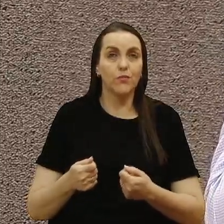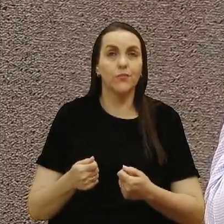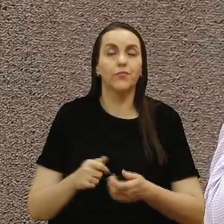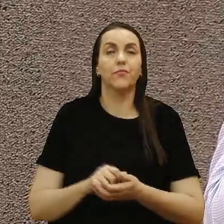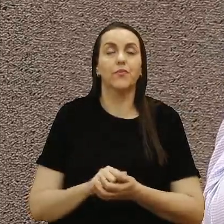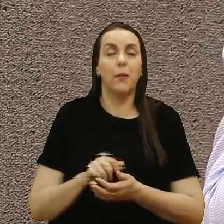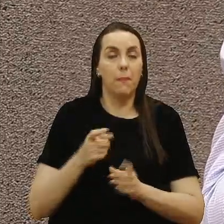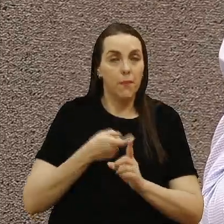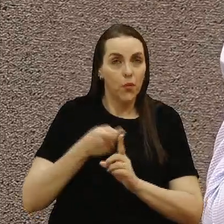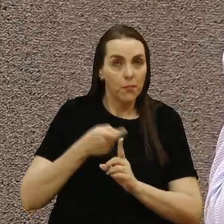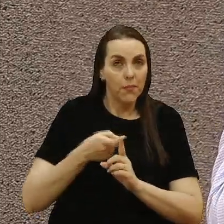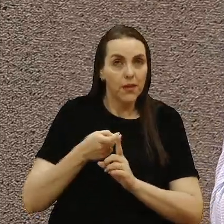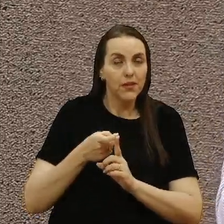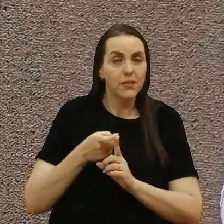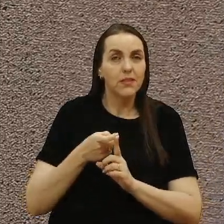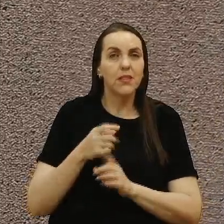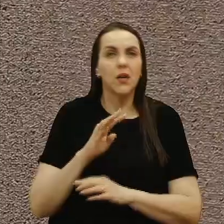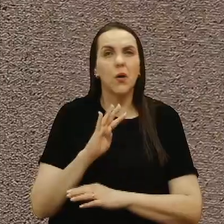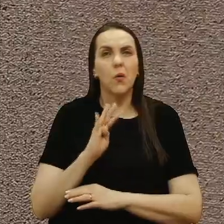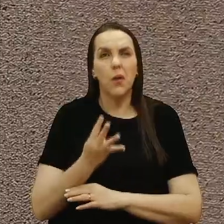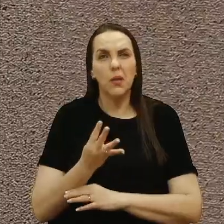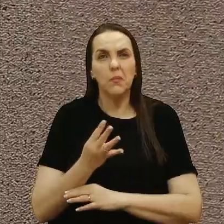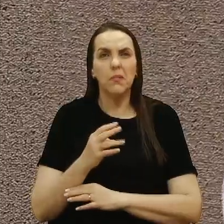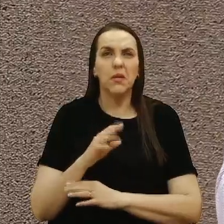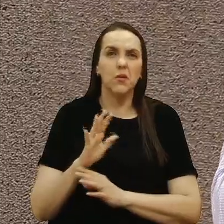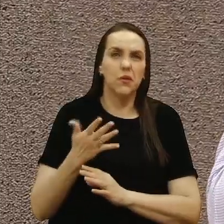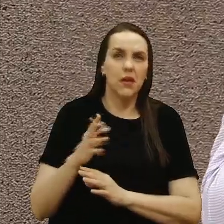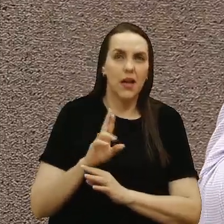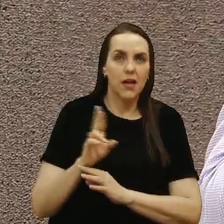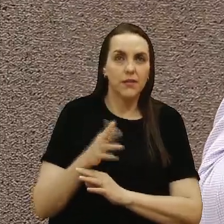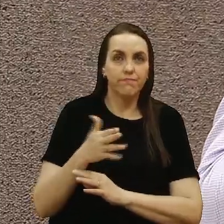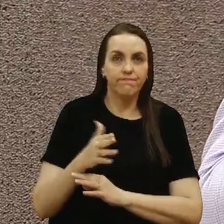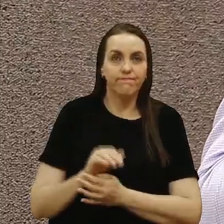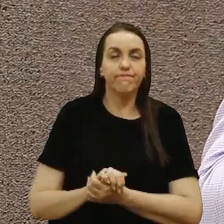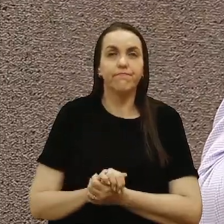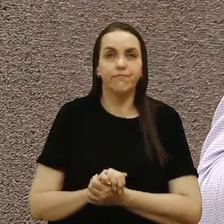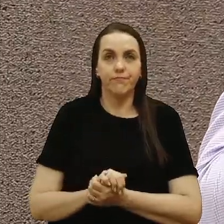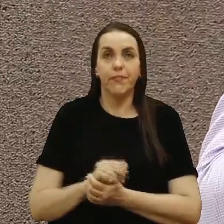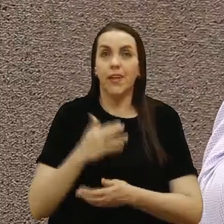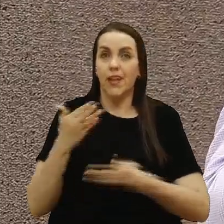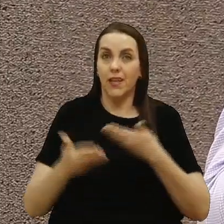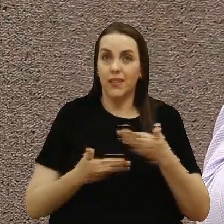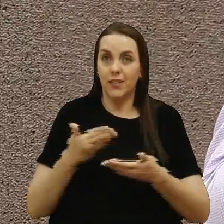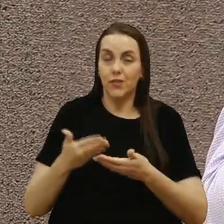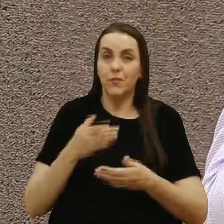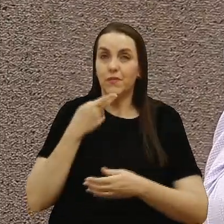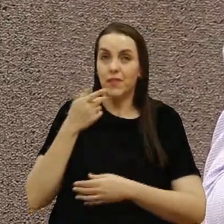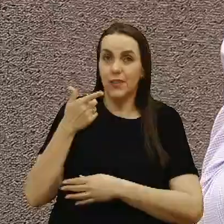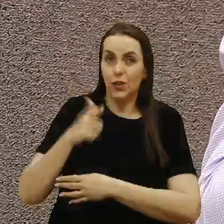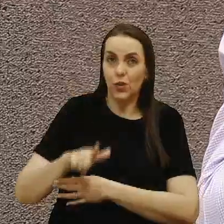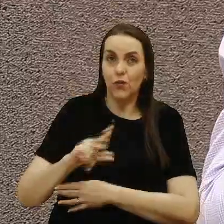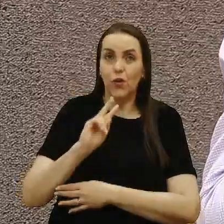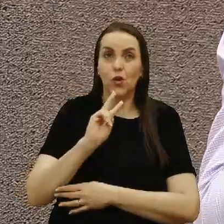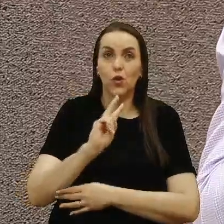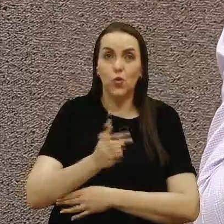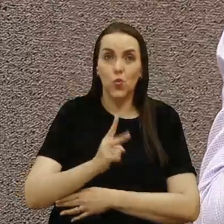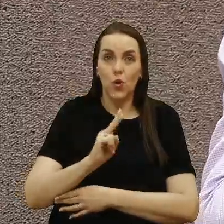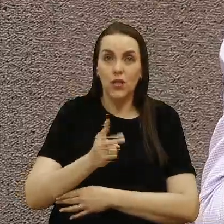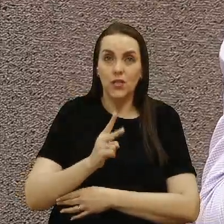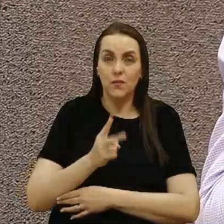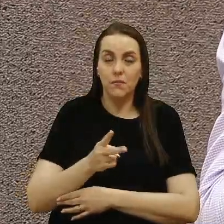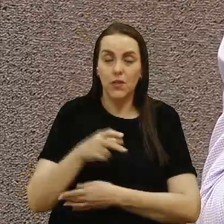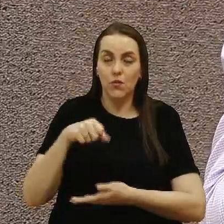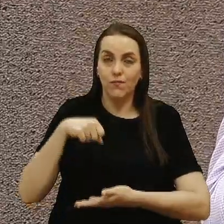de R$4.000, de 3.500 a R$4.000, para atender, repito, 2.000 cestas